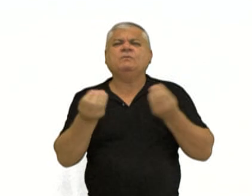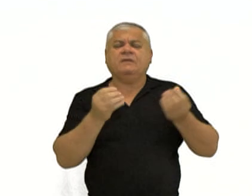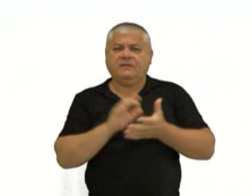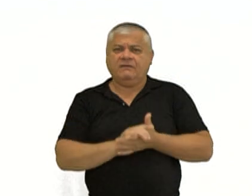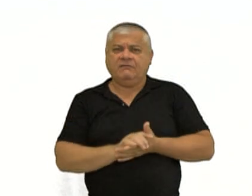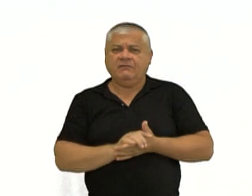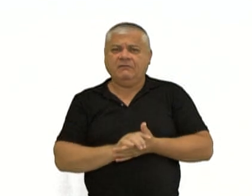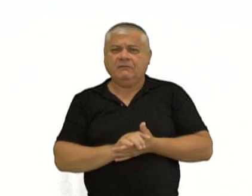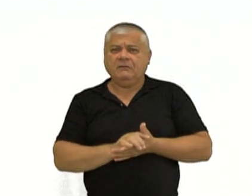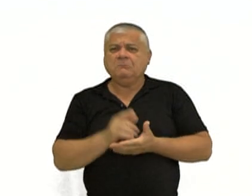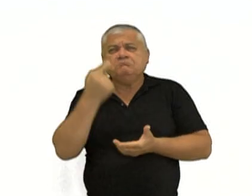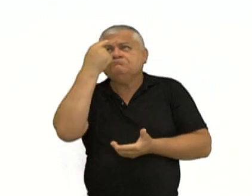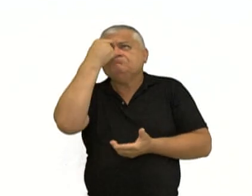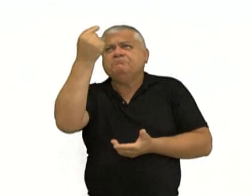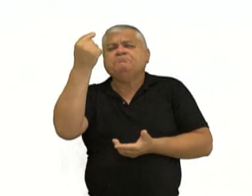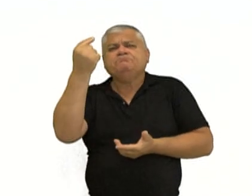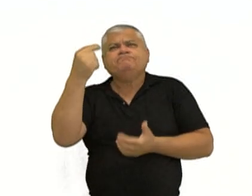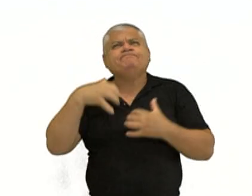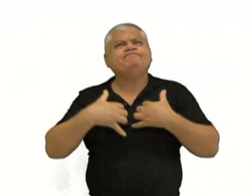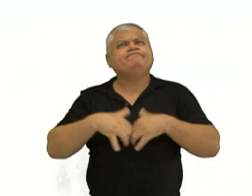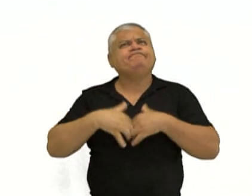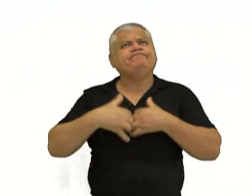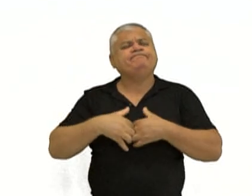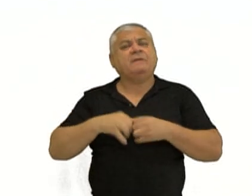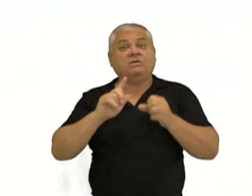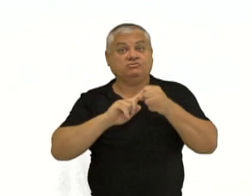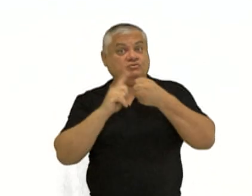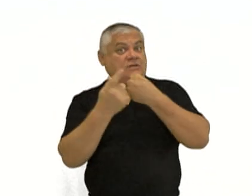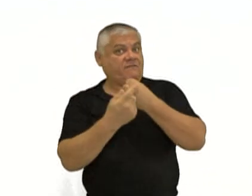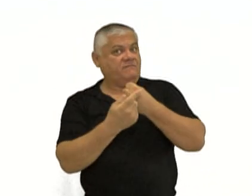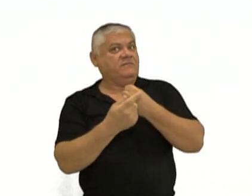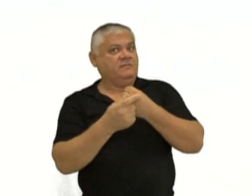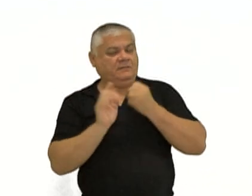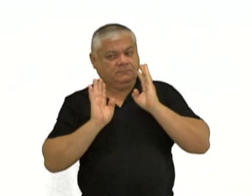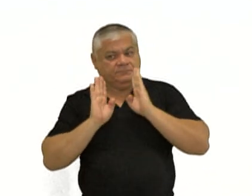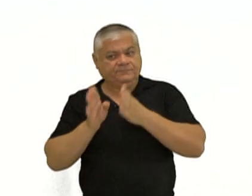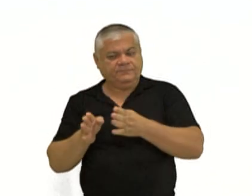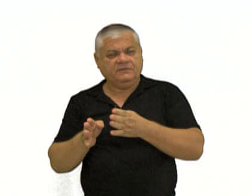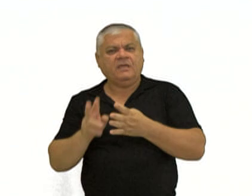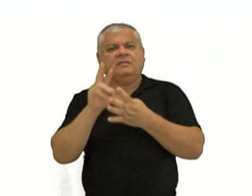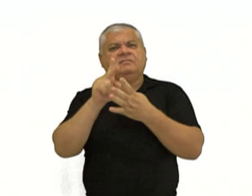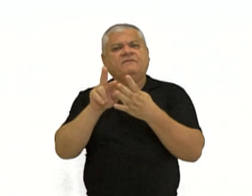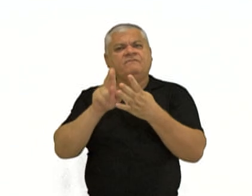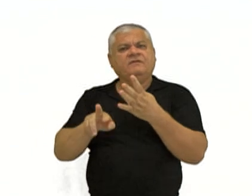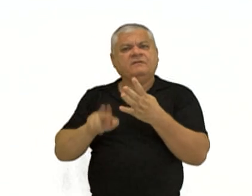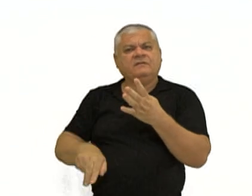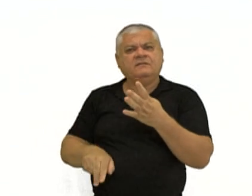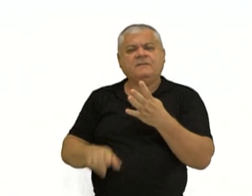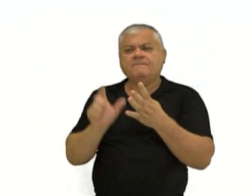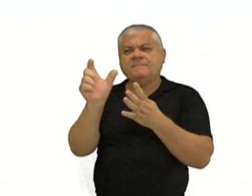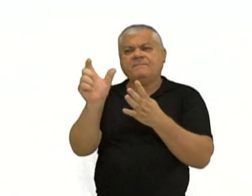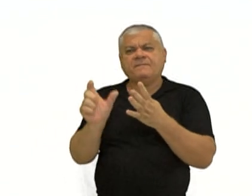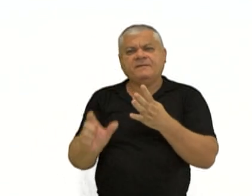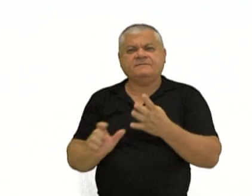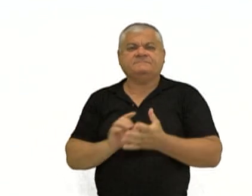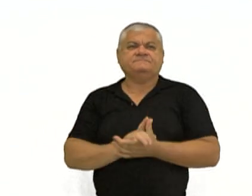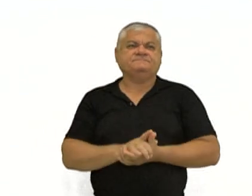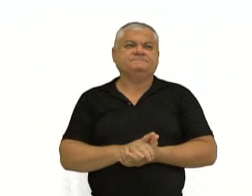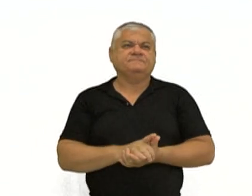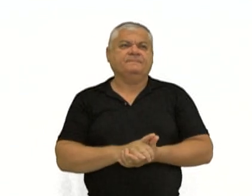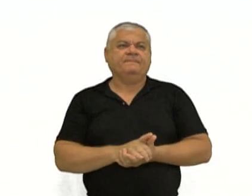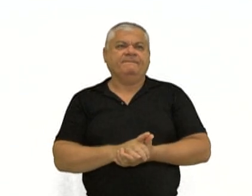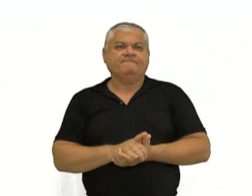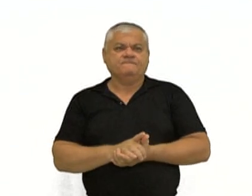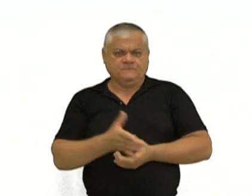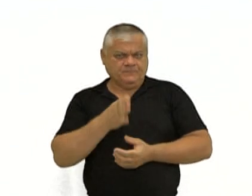são as ideias que nós temos que ter geograficamente falando das diferenças entre uma palavrinha dessas e outra?